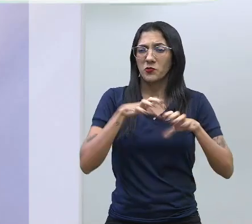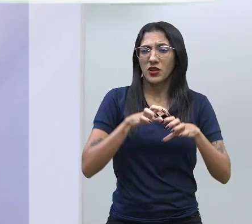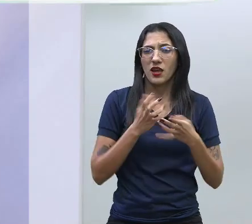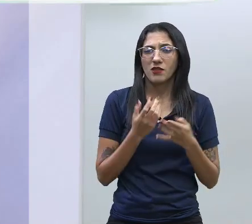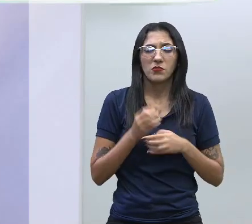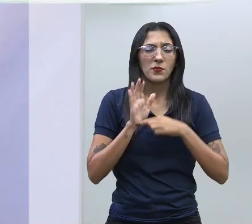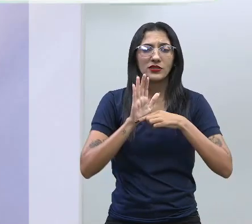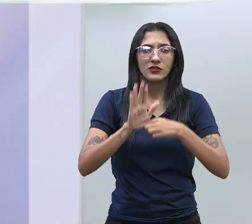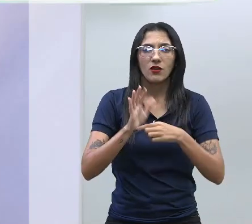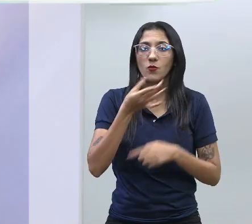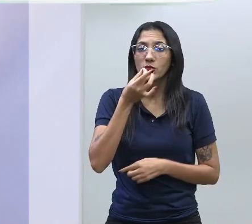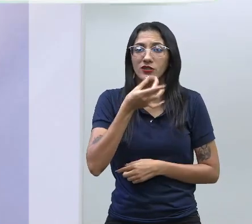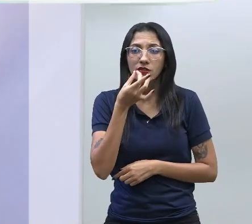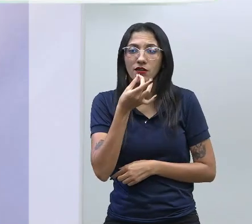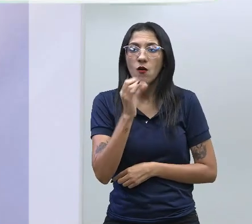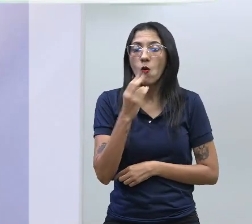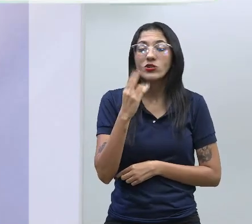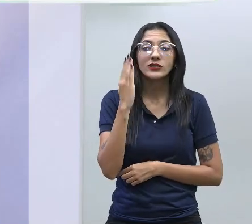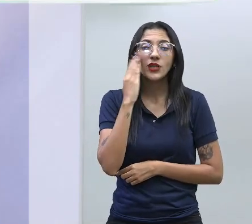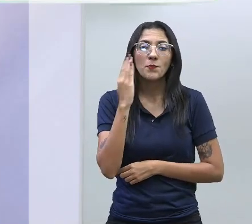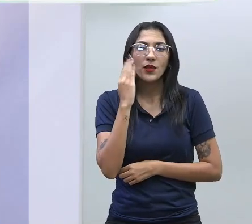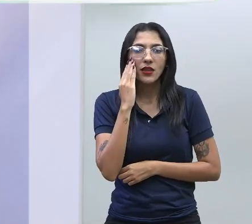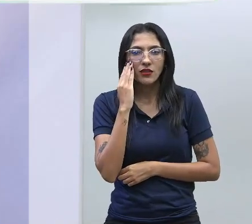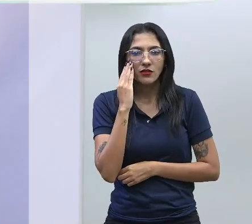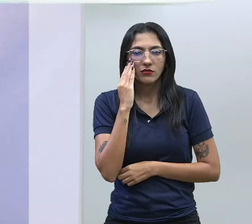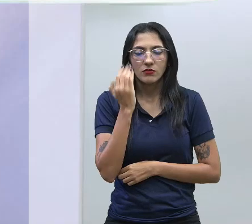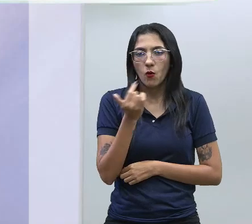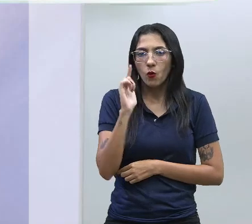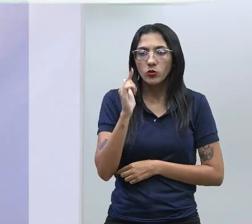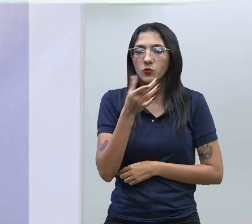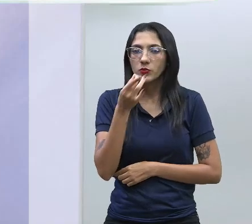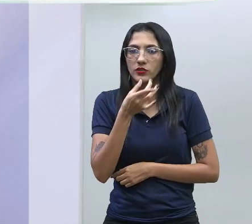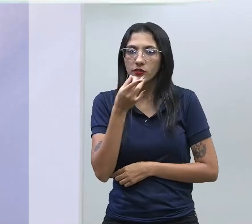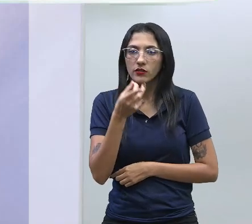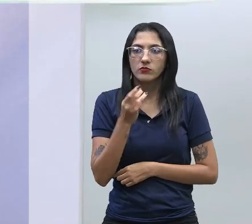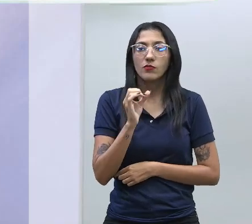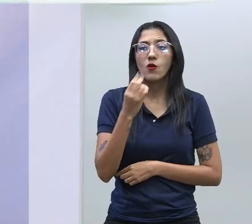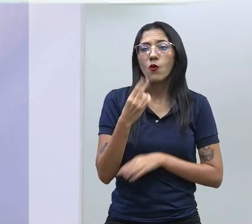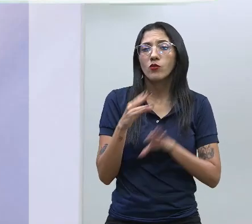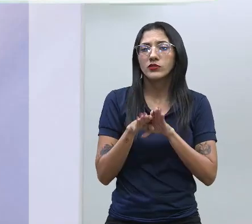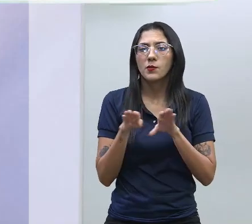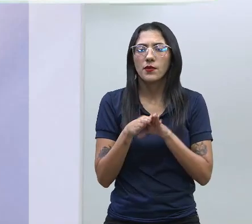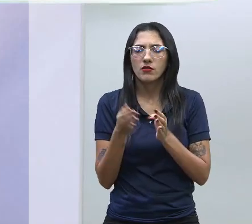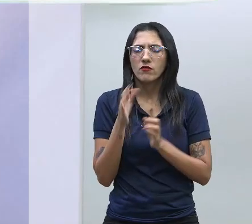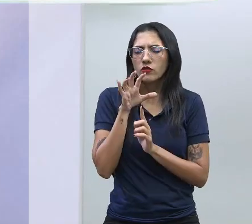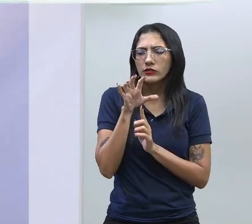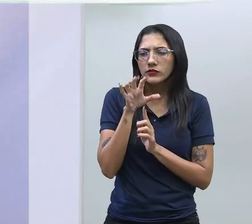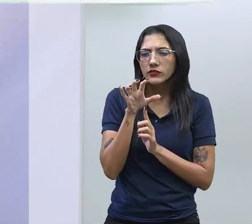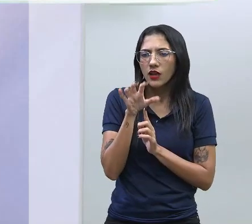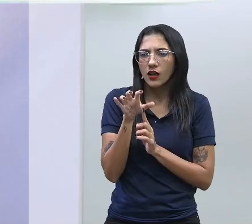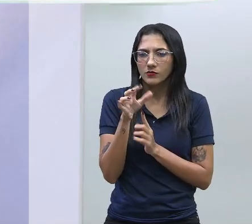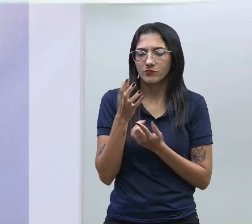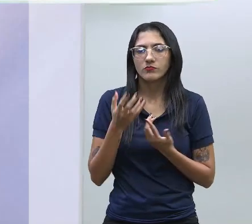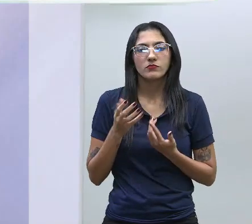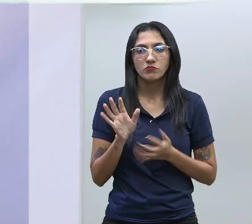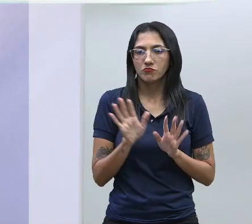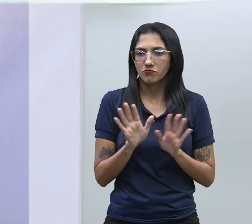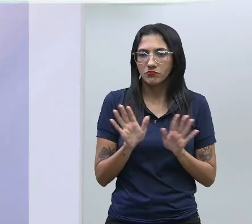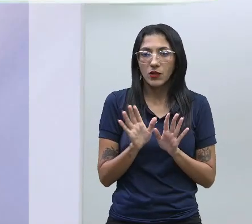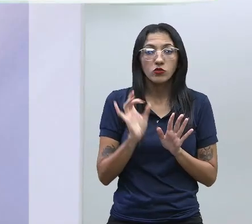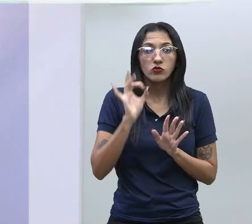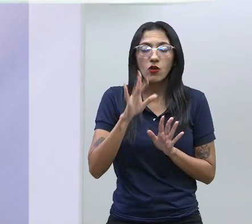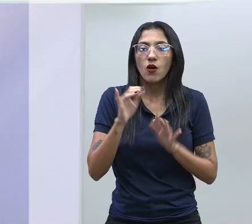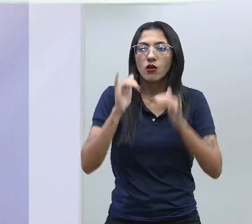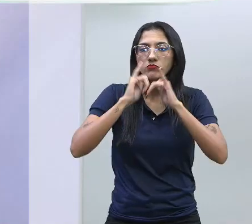dar a opinião, nem saber a opinião. Nem está interessado em convencer ninguém. Apenas